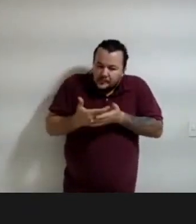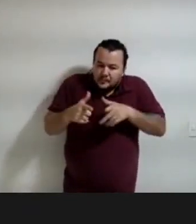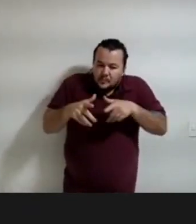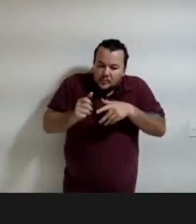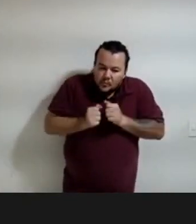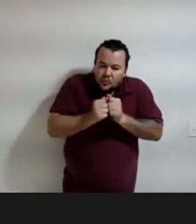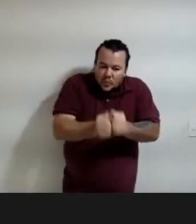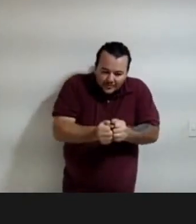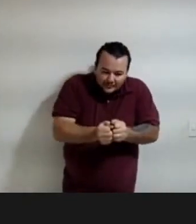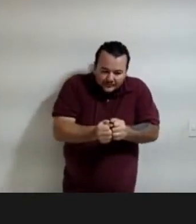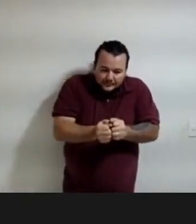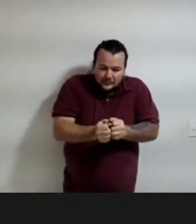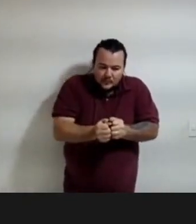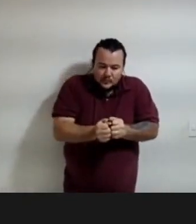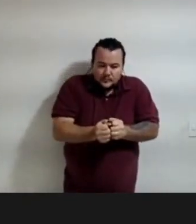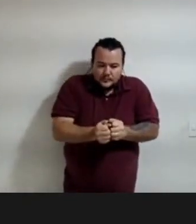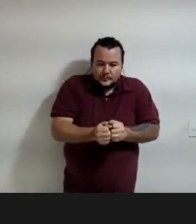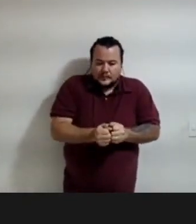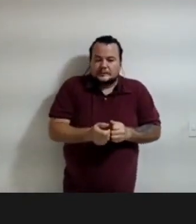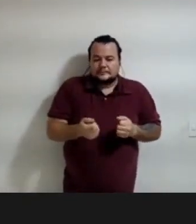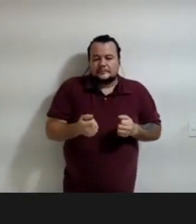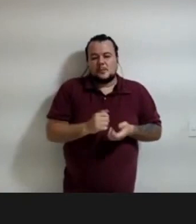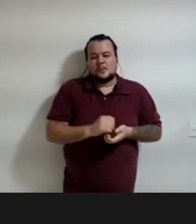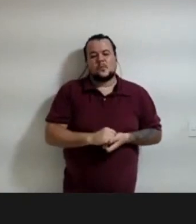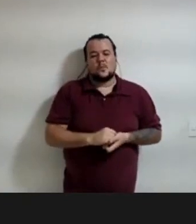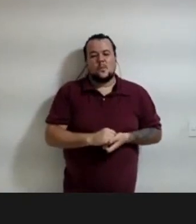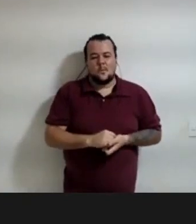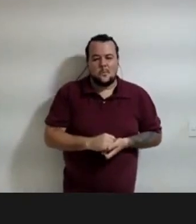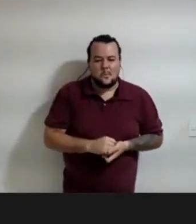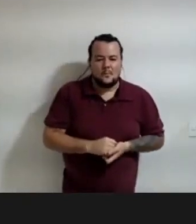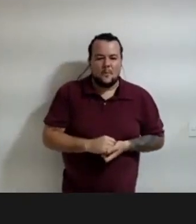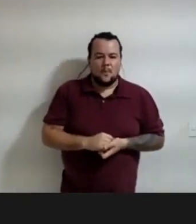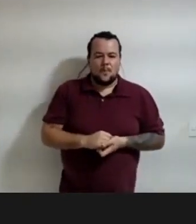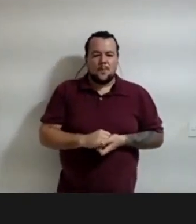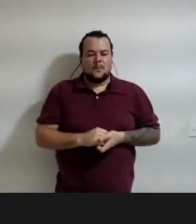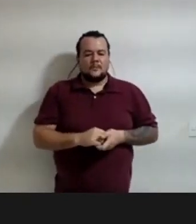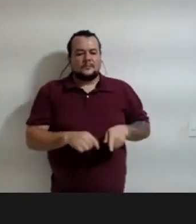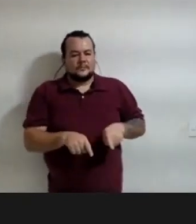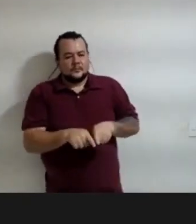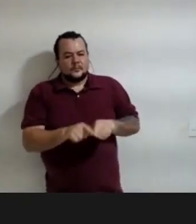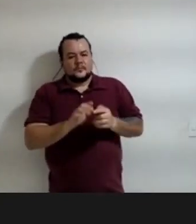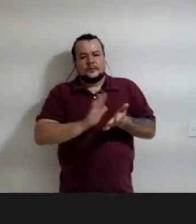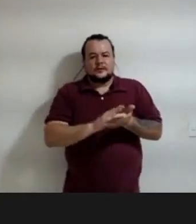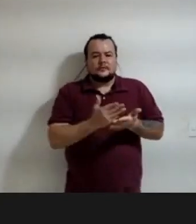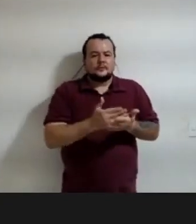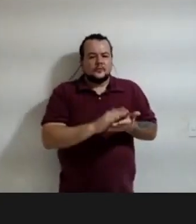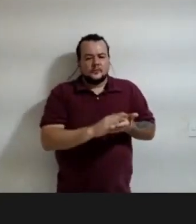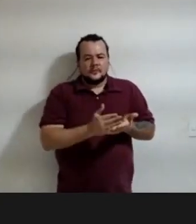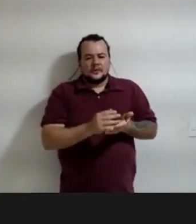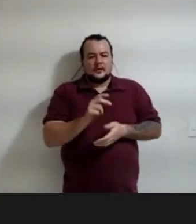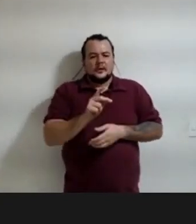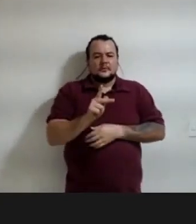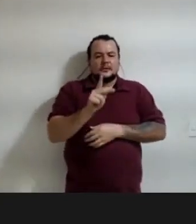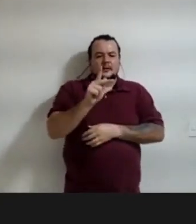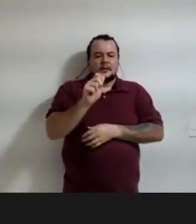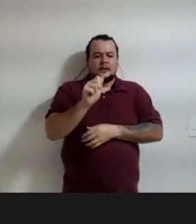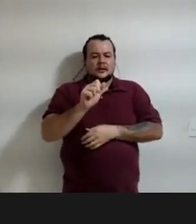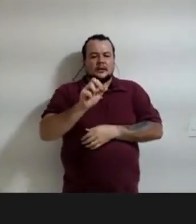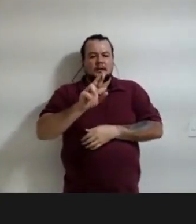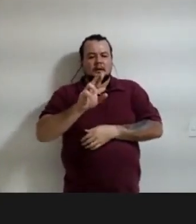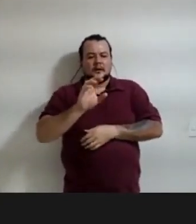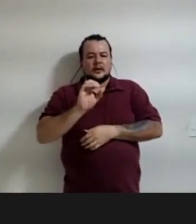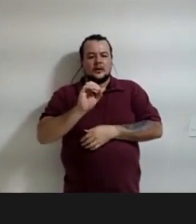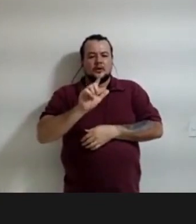a realização desse evento, aos intérpretes de Libras, Caroline e Roger, que também nos